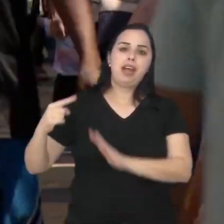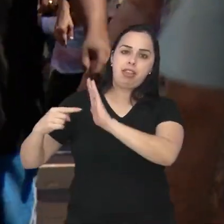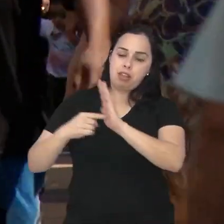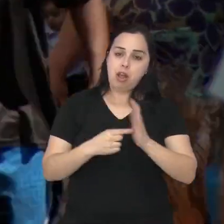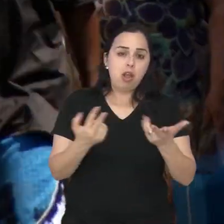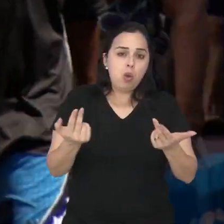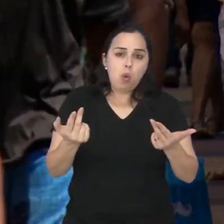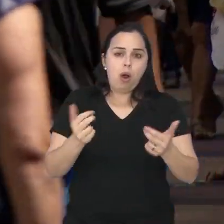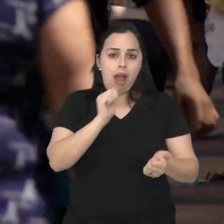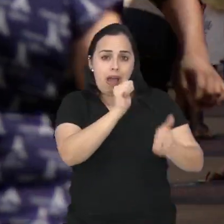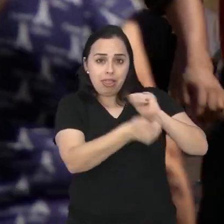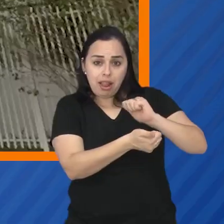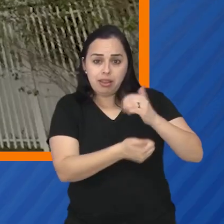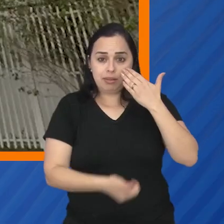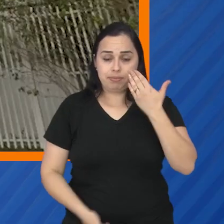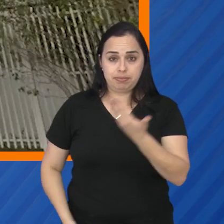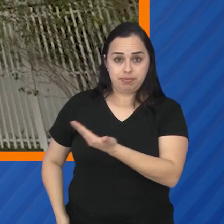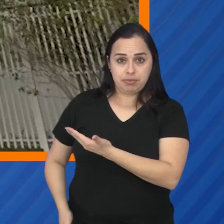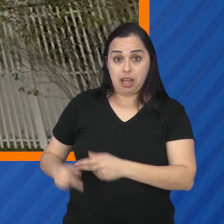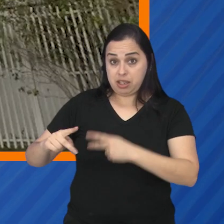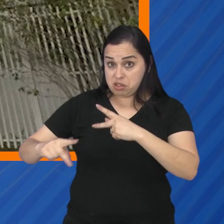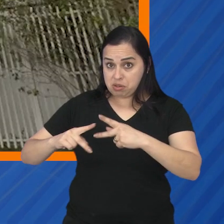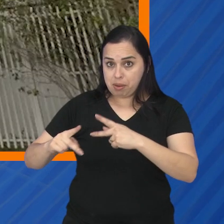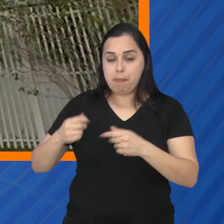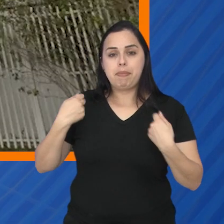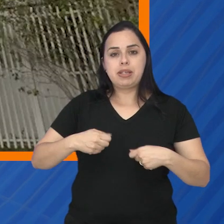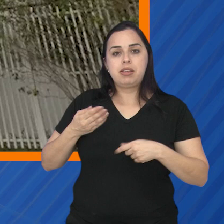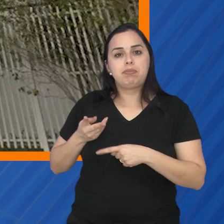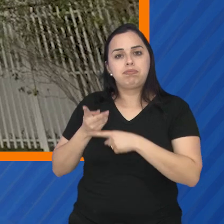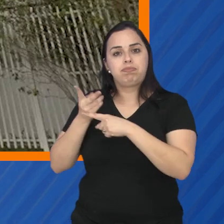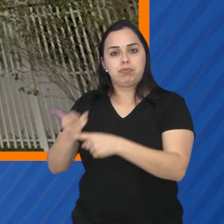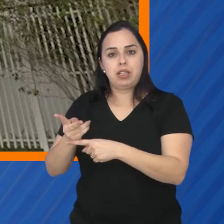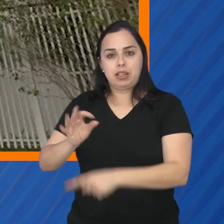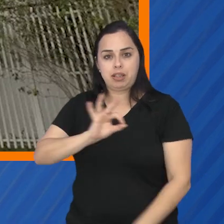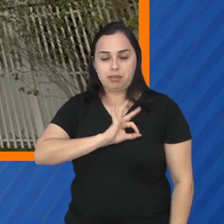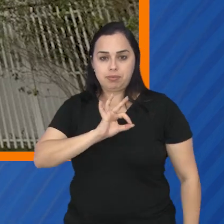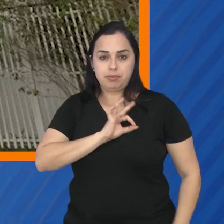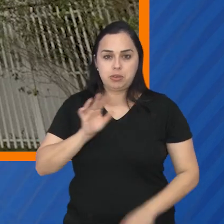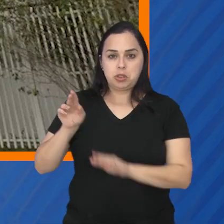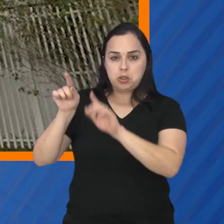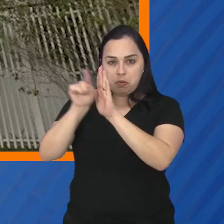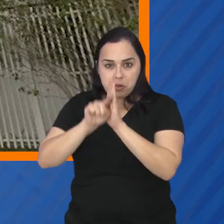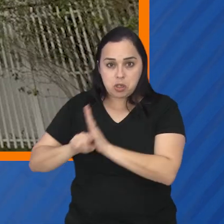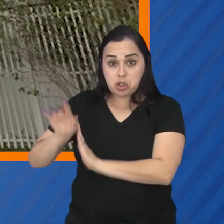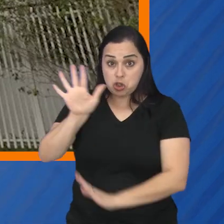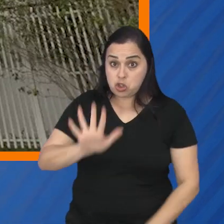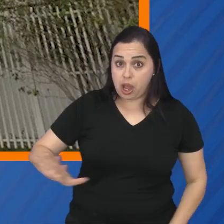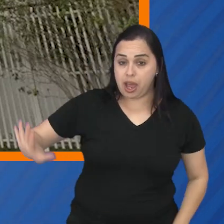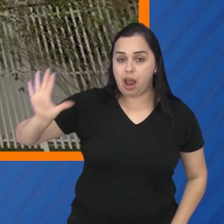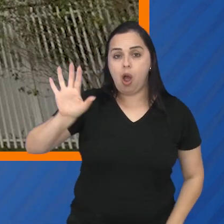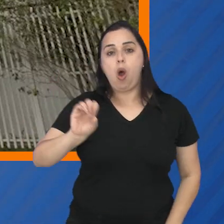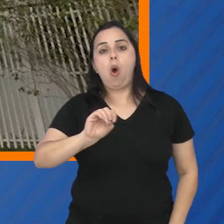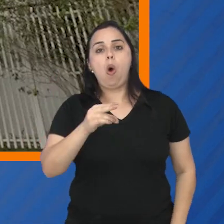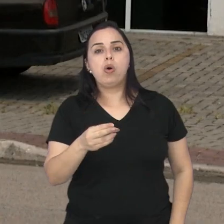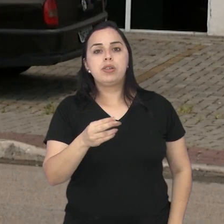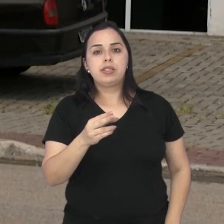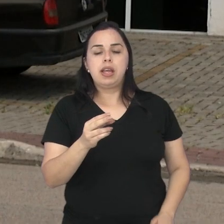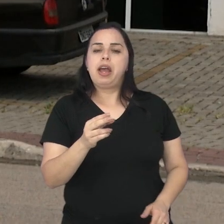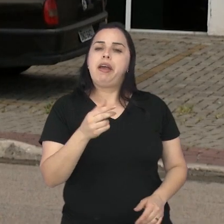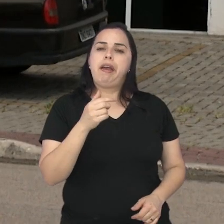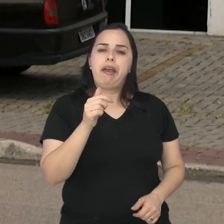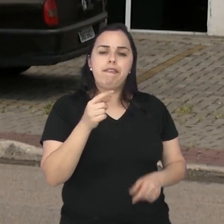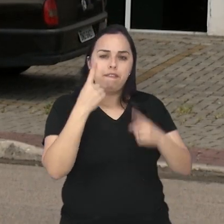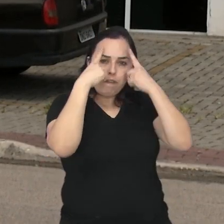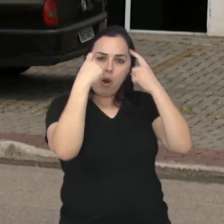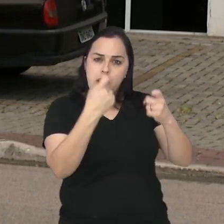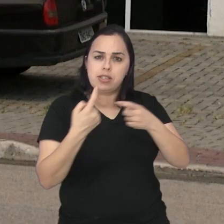denunciar como fez a Raíssa aqui em São José é preciso ir até a delegacia de Investigações Gerais ou se o